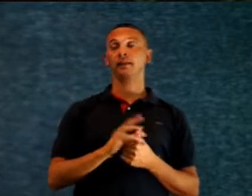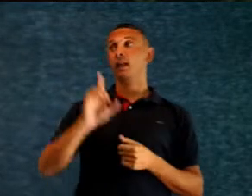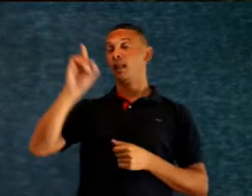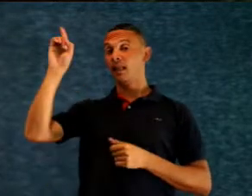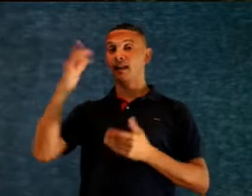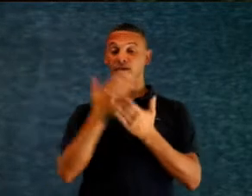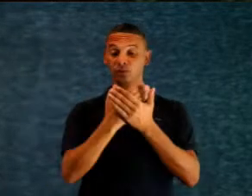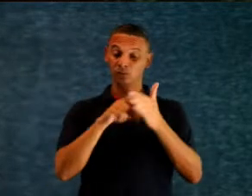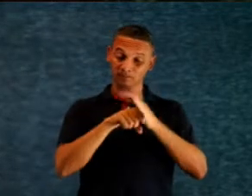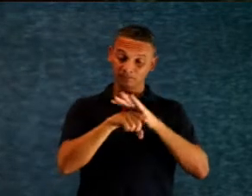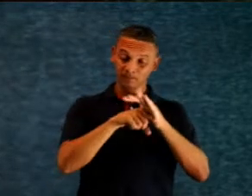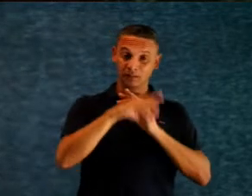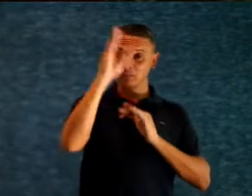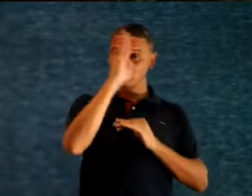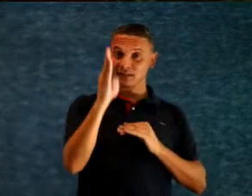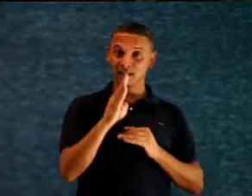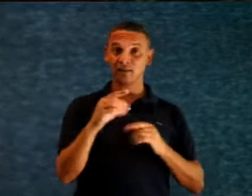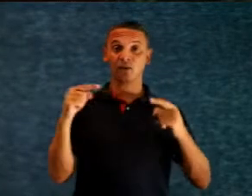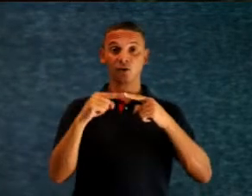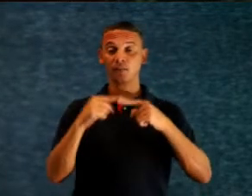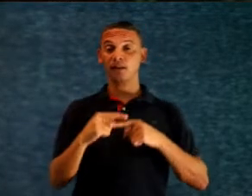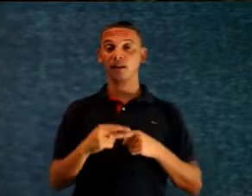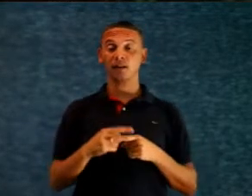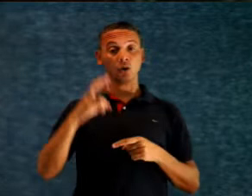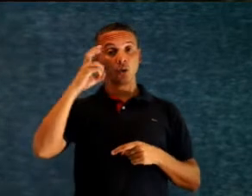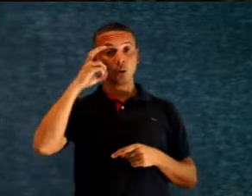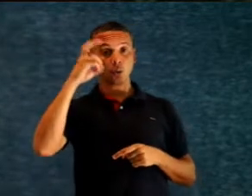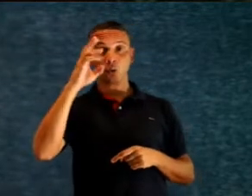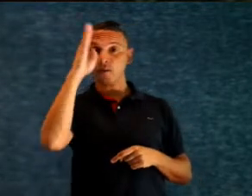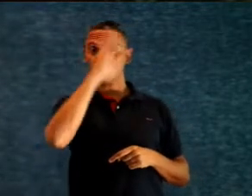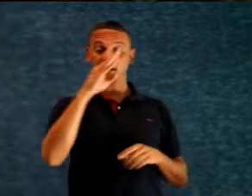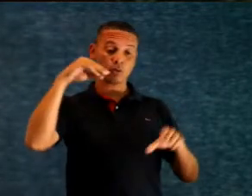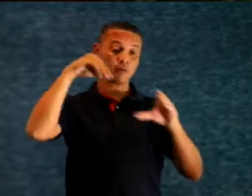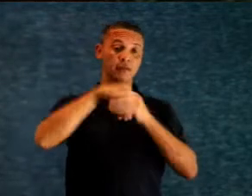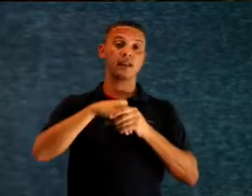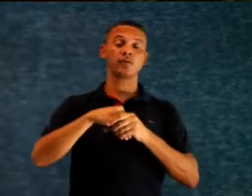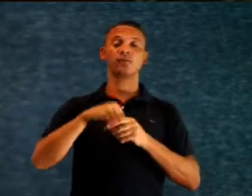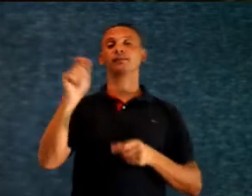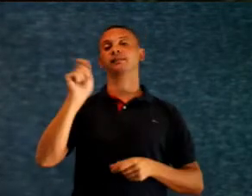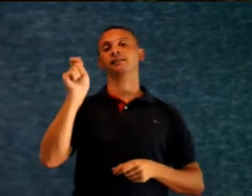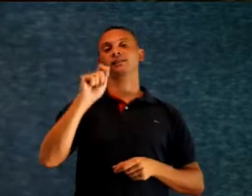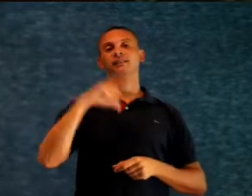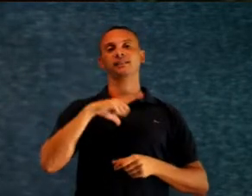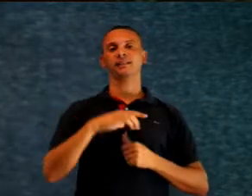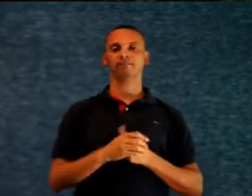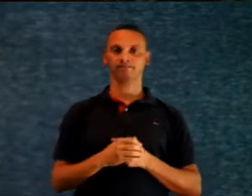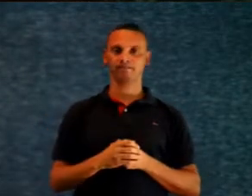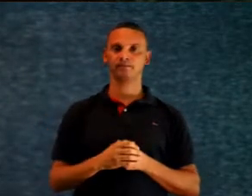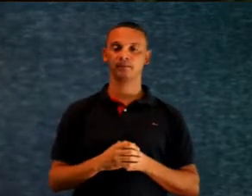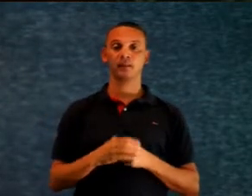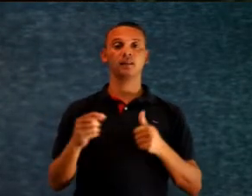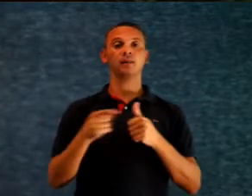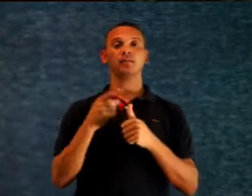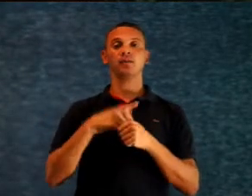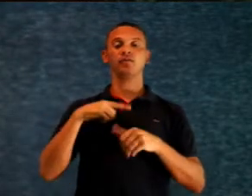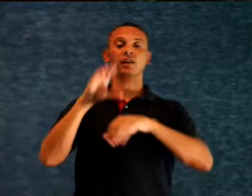Rogério, era a presença cultural do Brasil em Buenos Aires. Eles promoviam, primeiro,